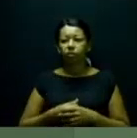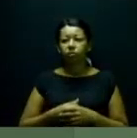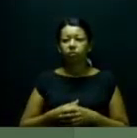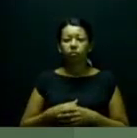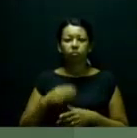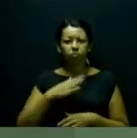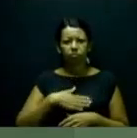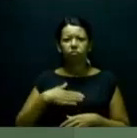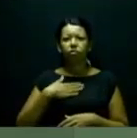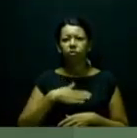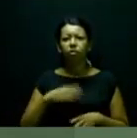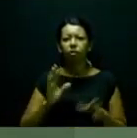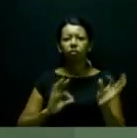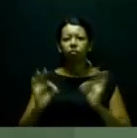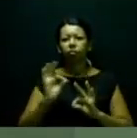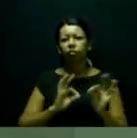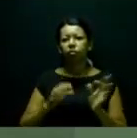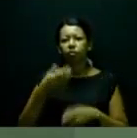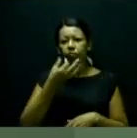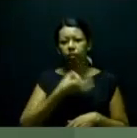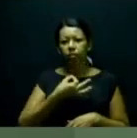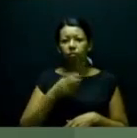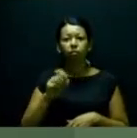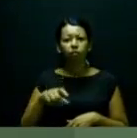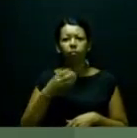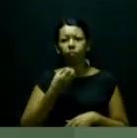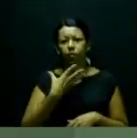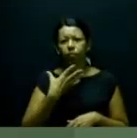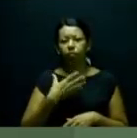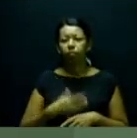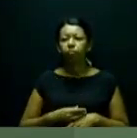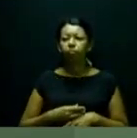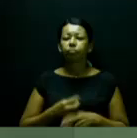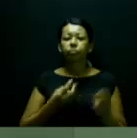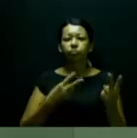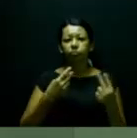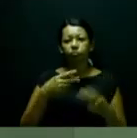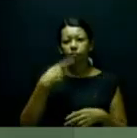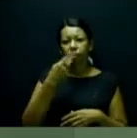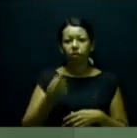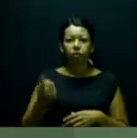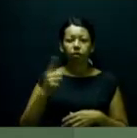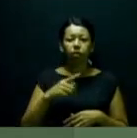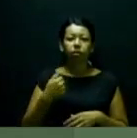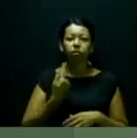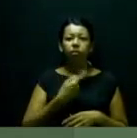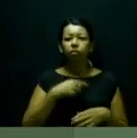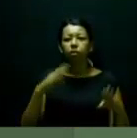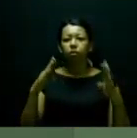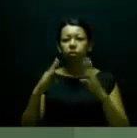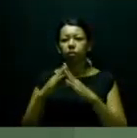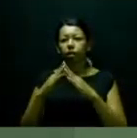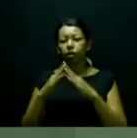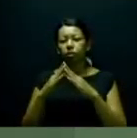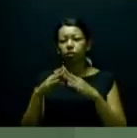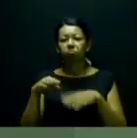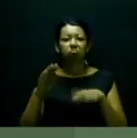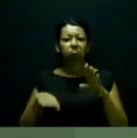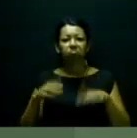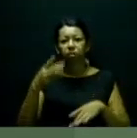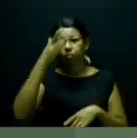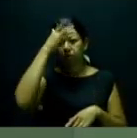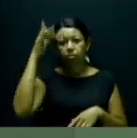projeto. Na minha opinião, é ótimo. Como você disse aqui, nas nossas casas, qualquer um de nós tem